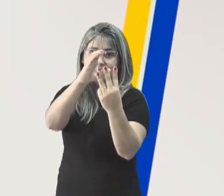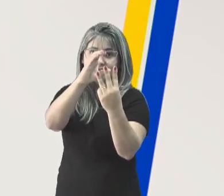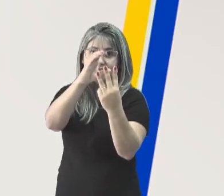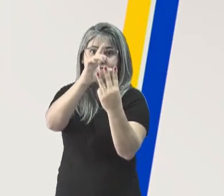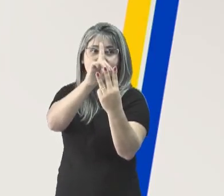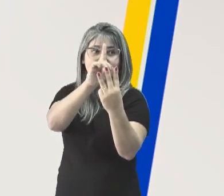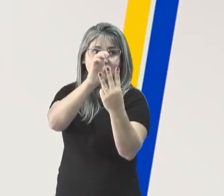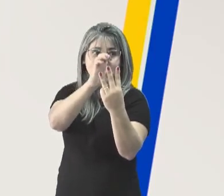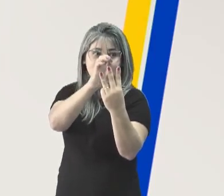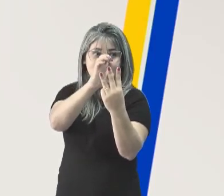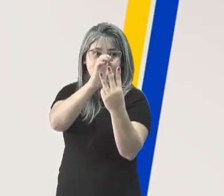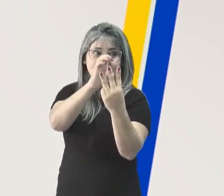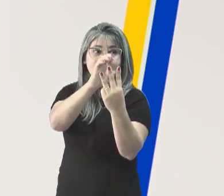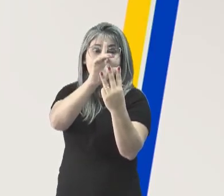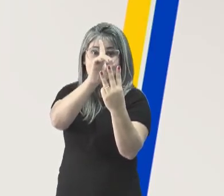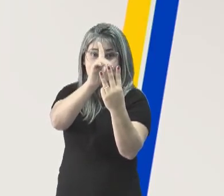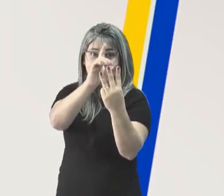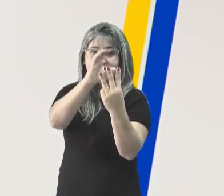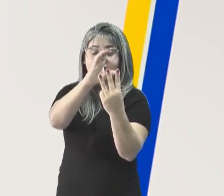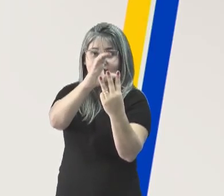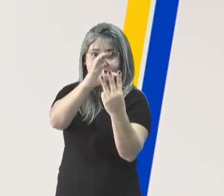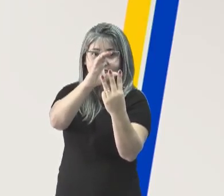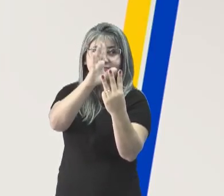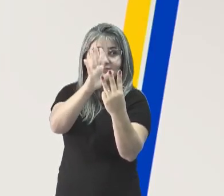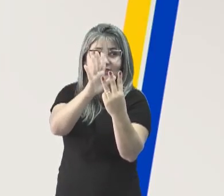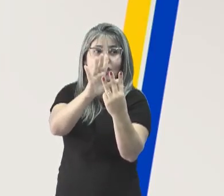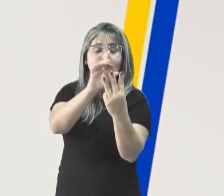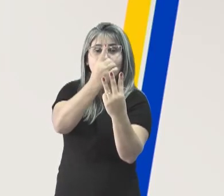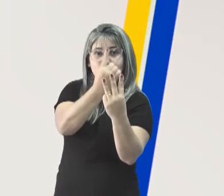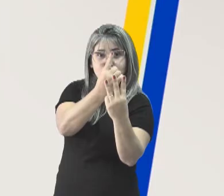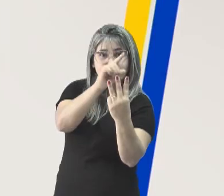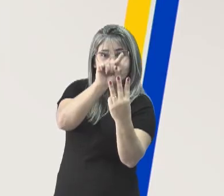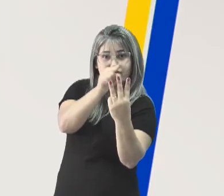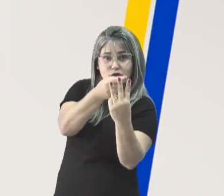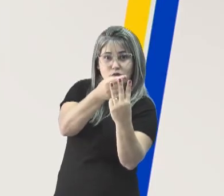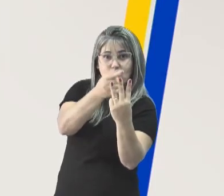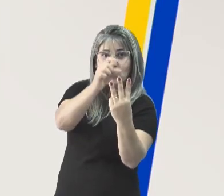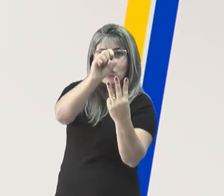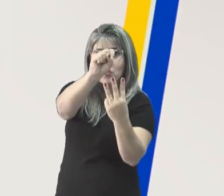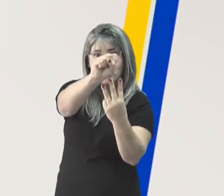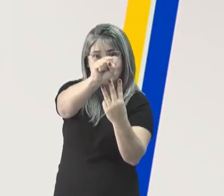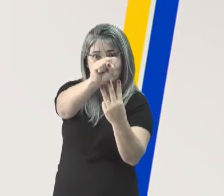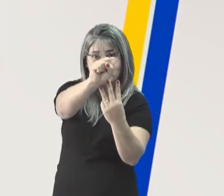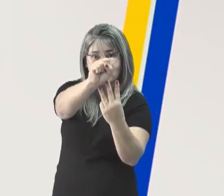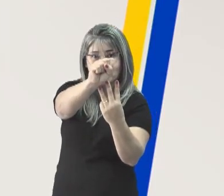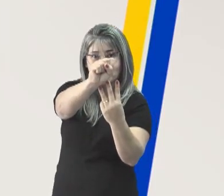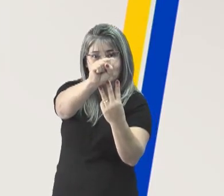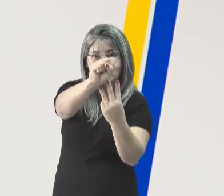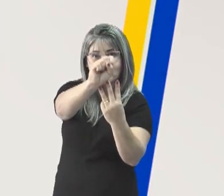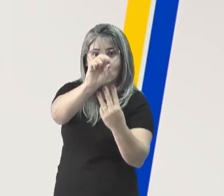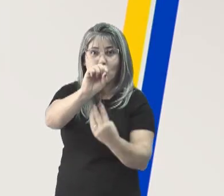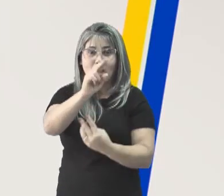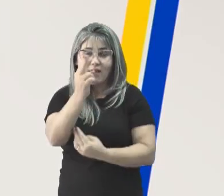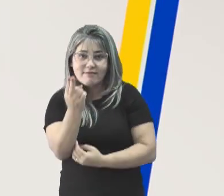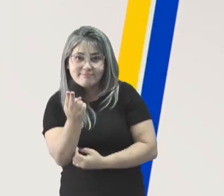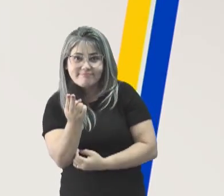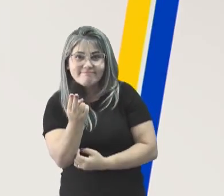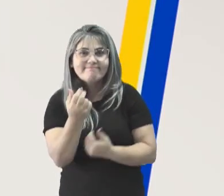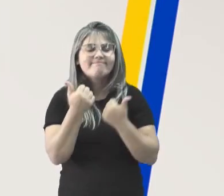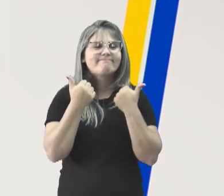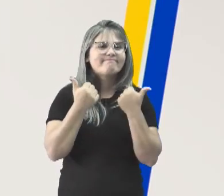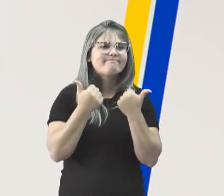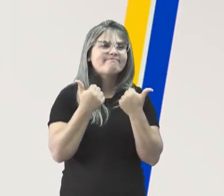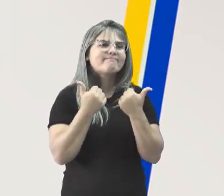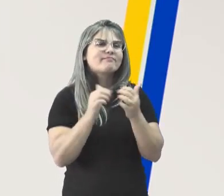zero, a gente fica com letra A, 1,8 decilitros. Beleza? Então, uma questão